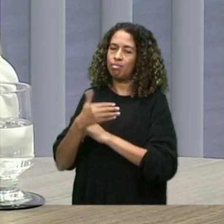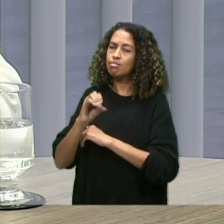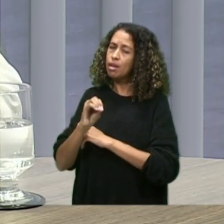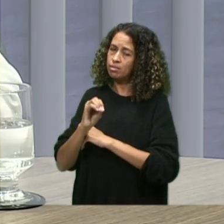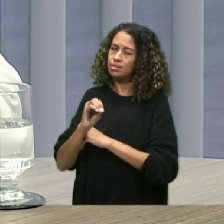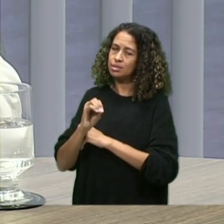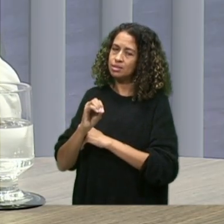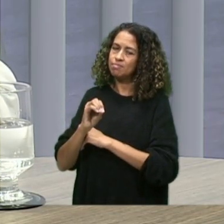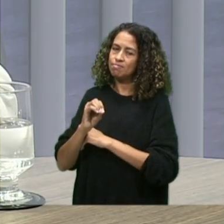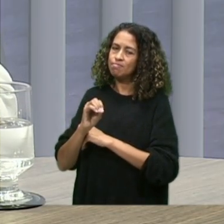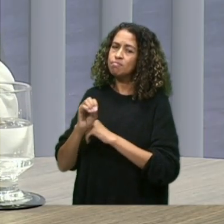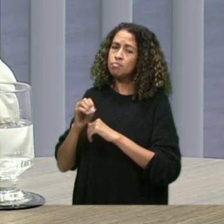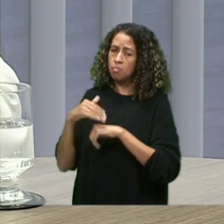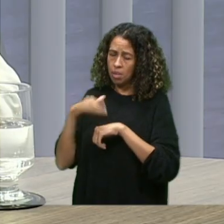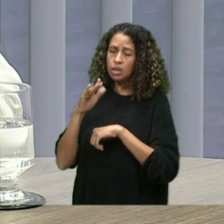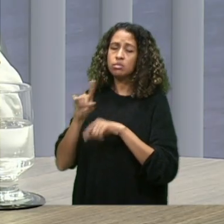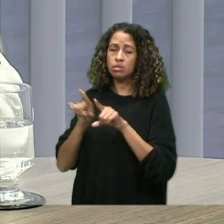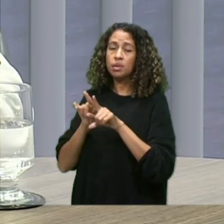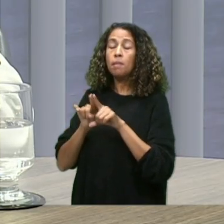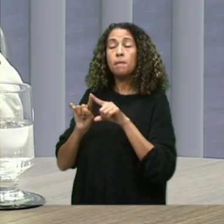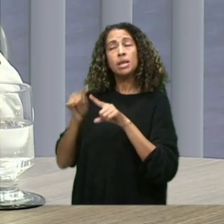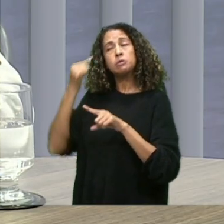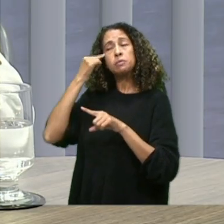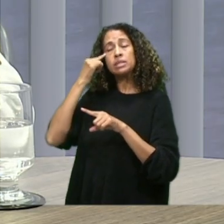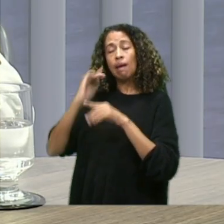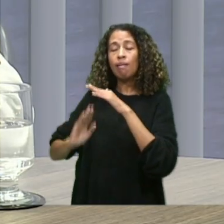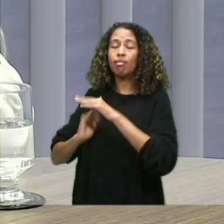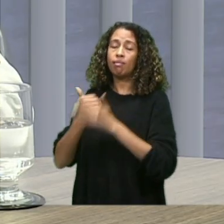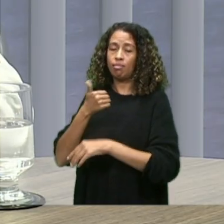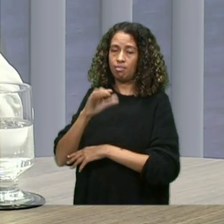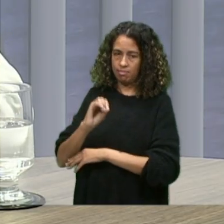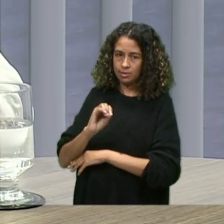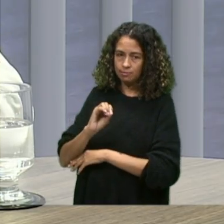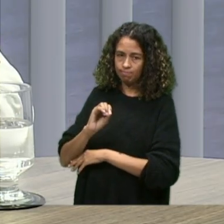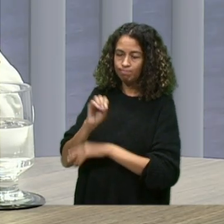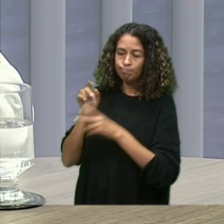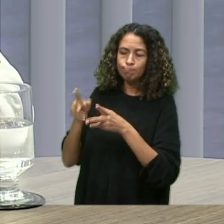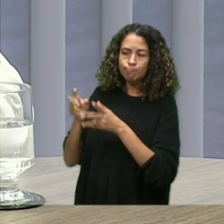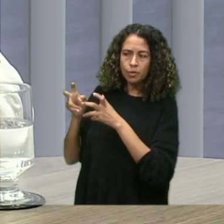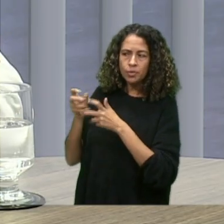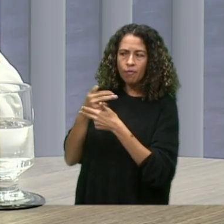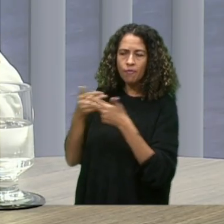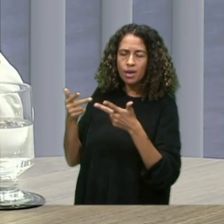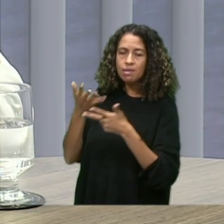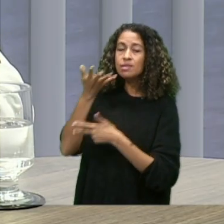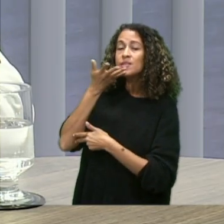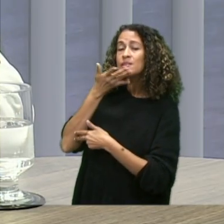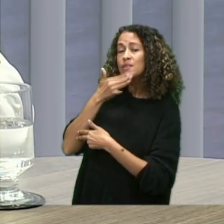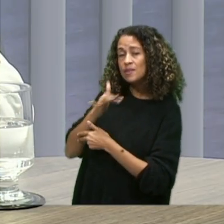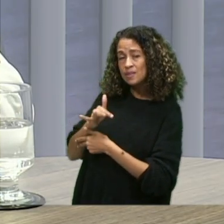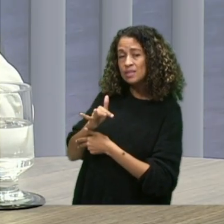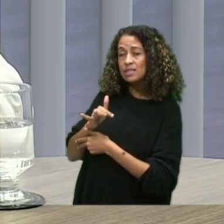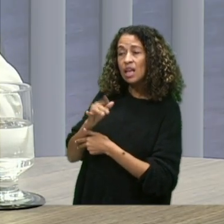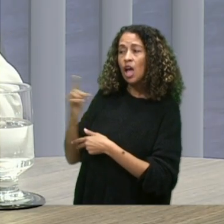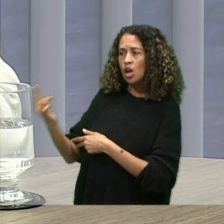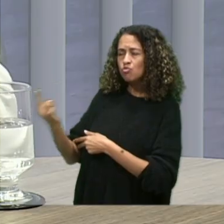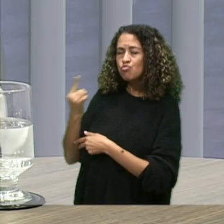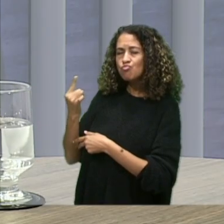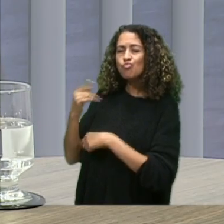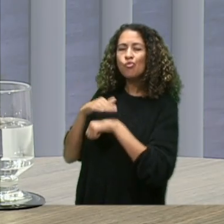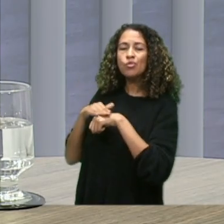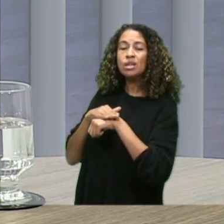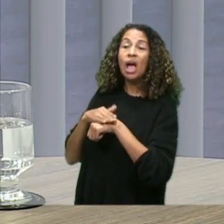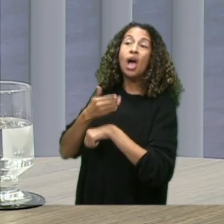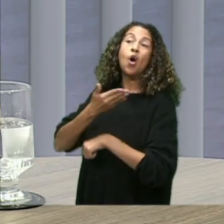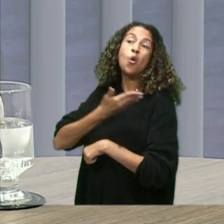maiores, mas foi feito pensando até 10 anos. E eu percebo que muitas crianças vêm falar comigo, olha, o meu